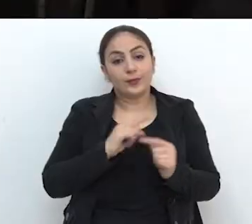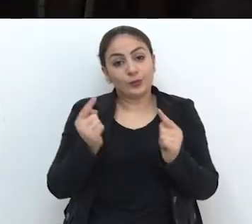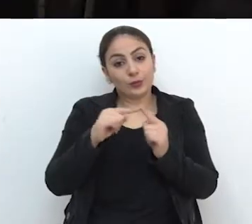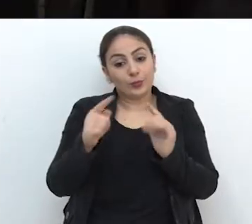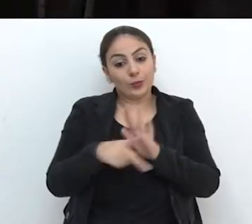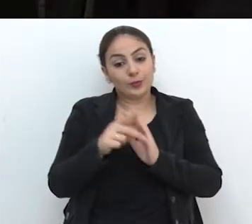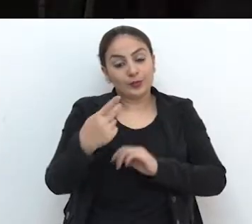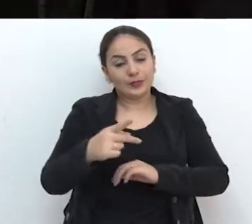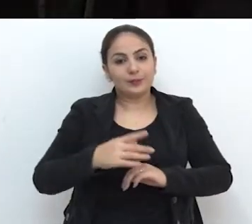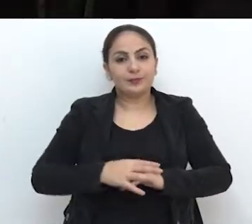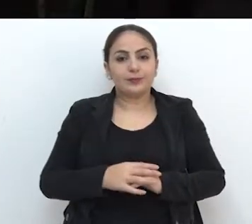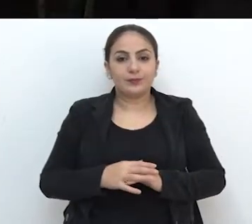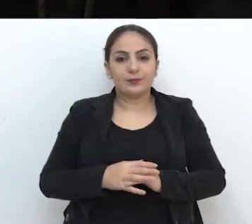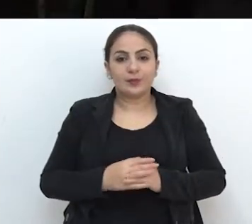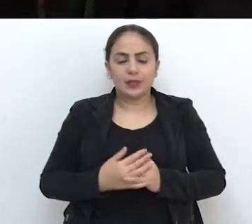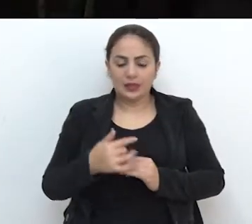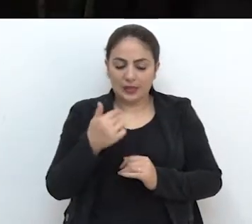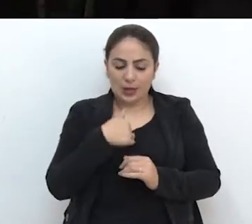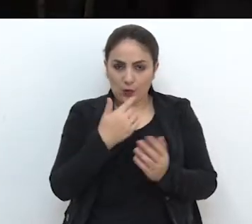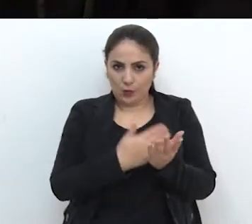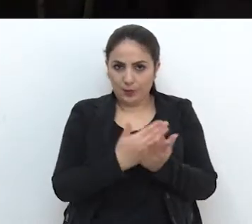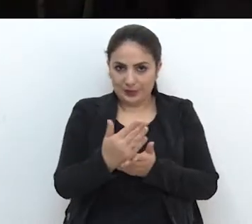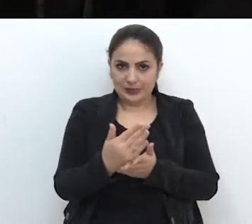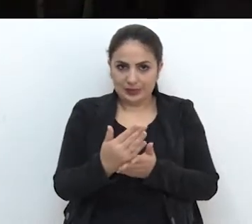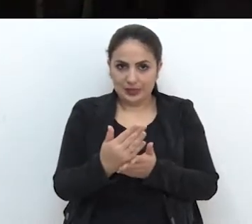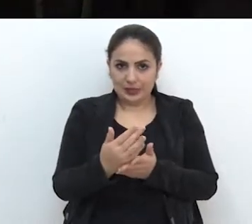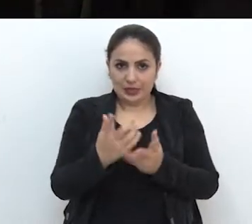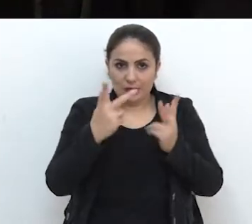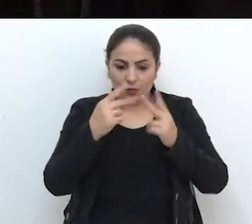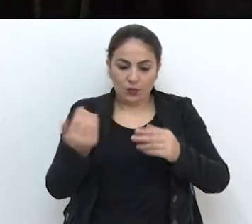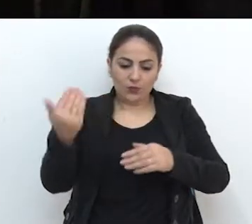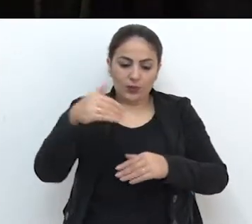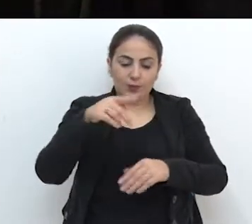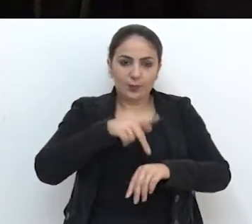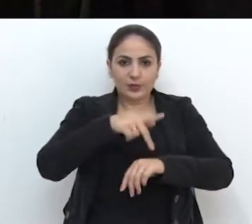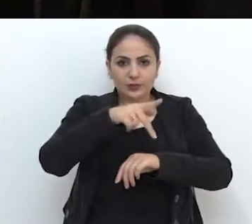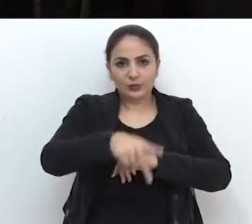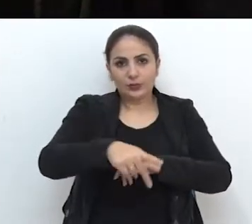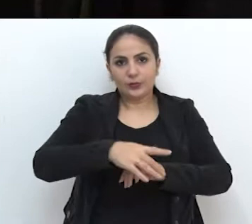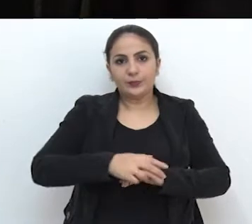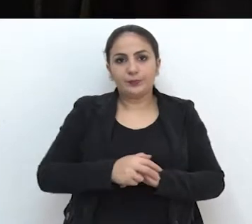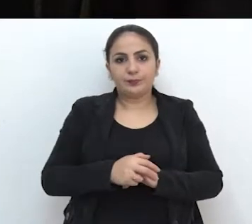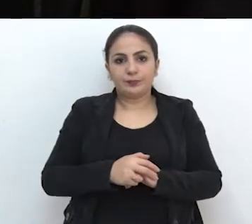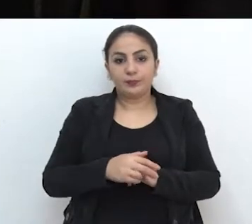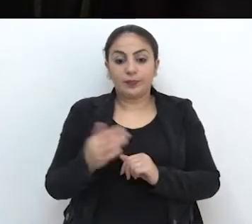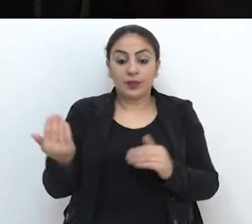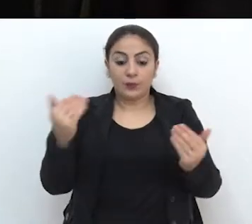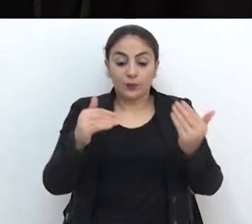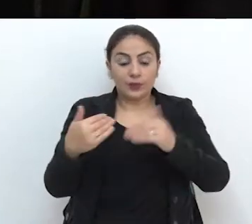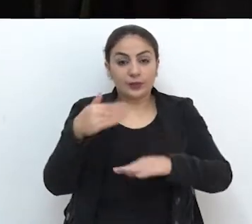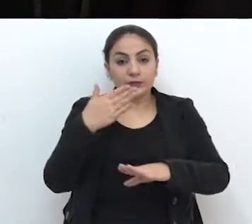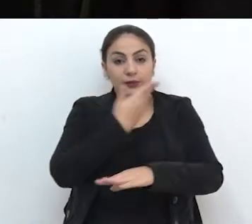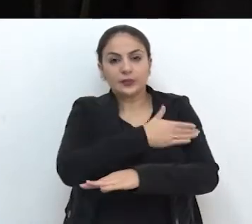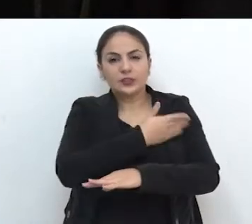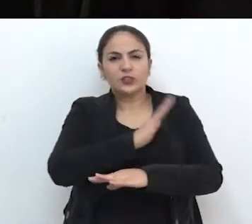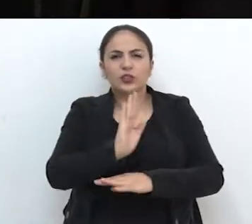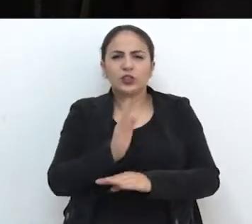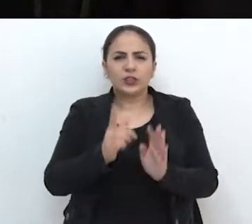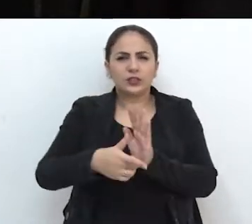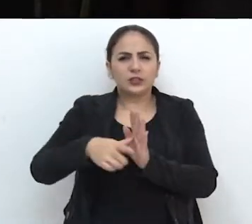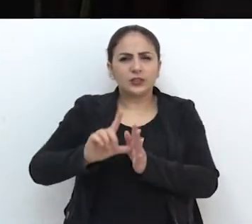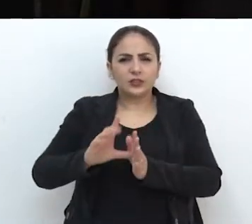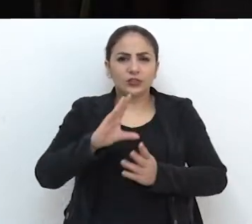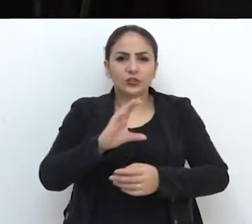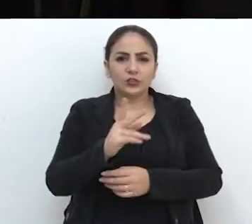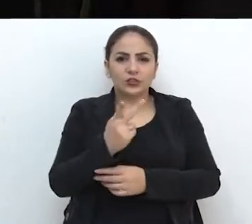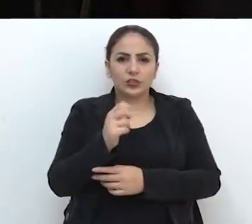né? Eu comecei no CrossFit desde a idade que tem o boxe aqui em Passo Fundo, né? Eu treinava antes já aqui